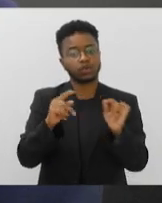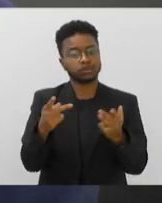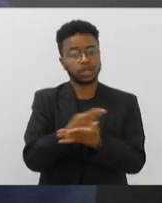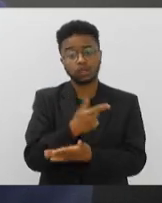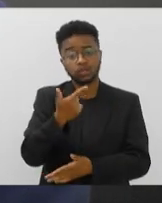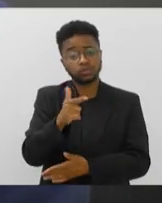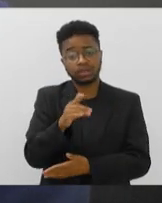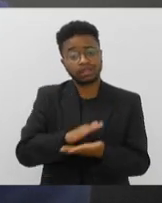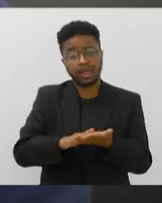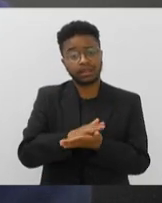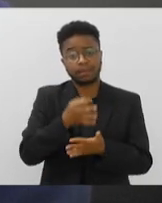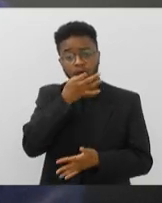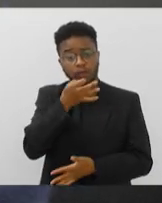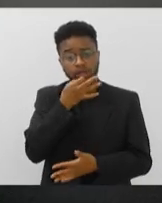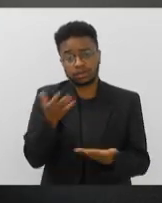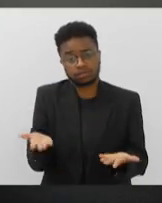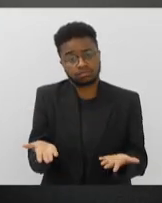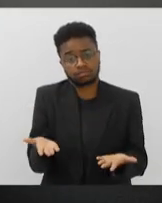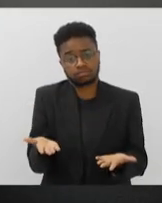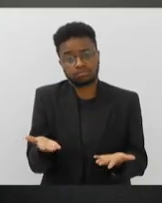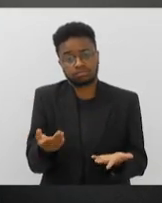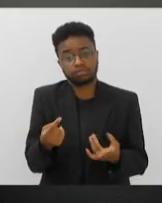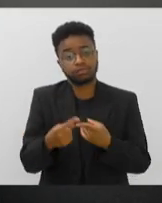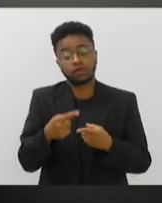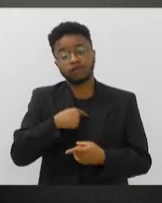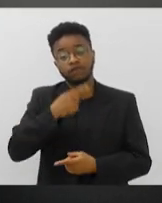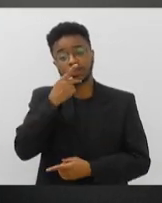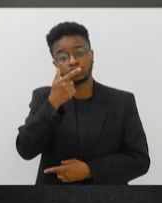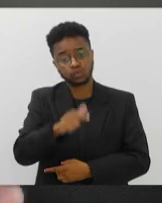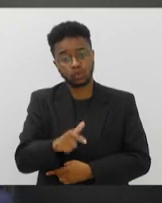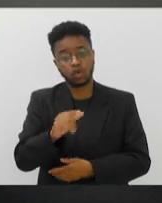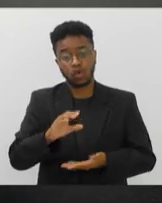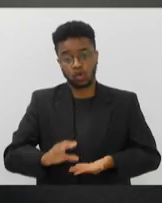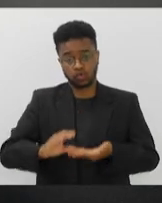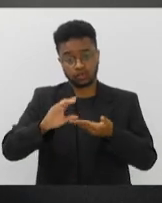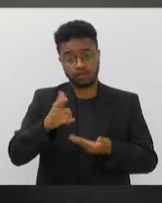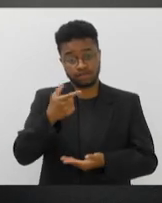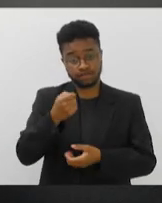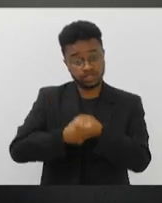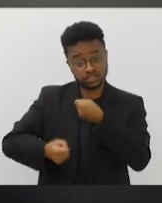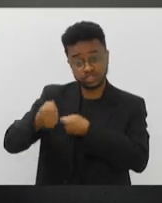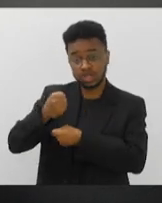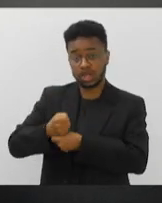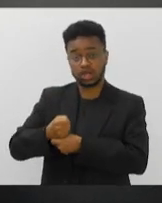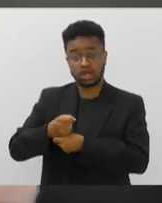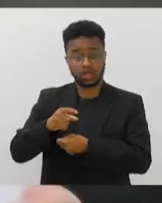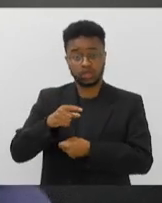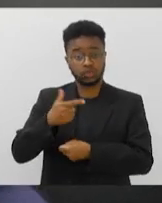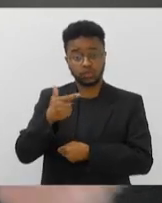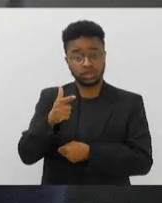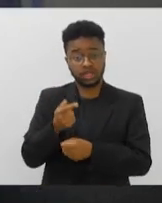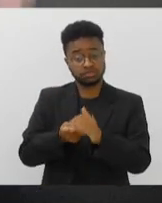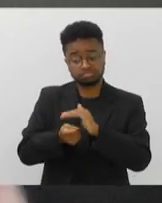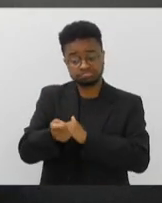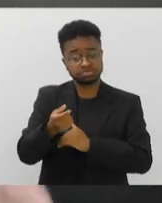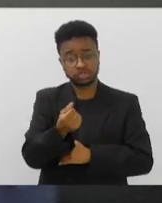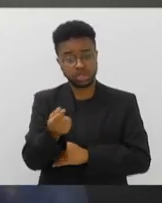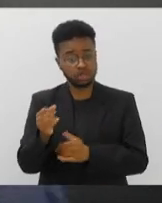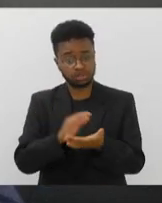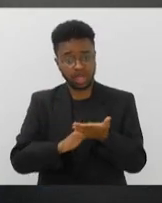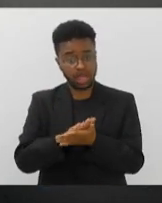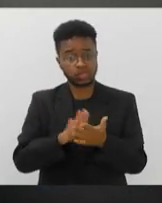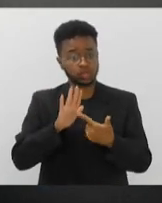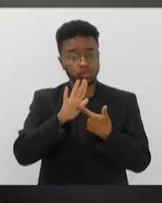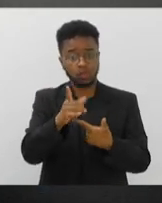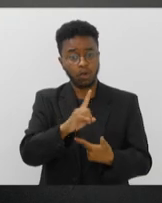há o que falar porque repito um conselho que há 20 anos não aplica nenhum dinheiro não fazuma resolução você fala bota o teu